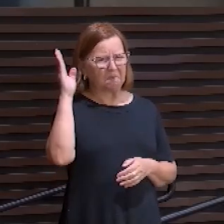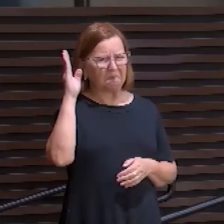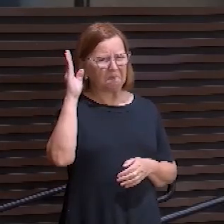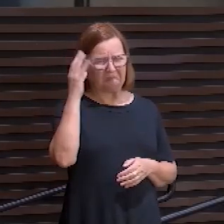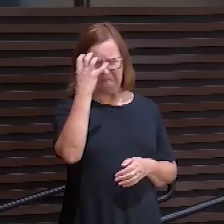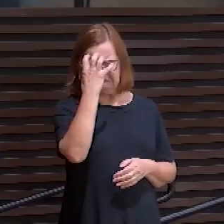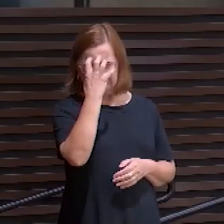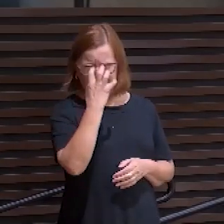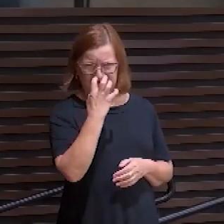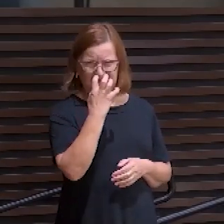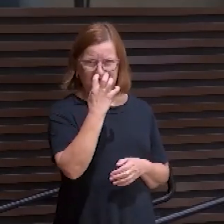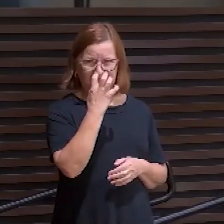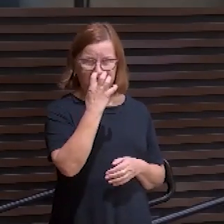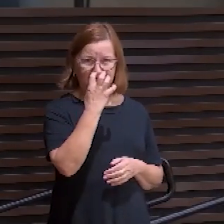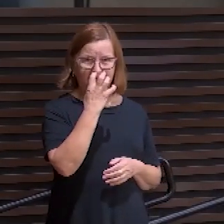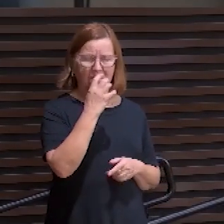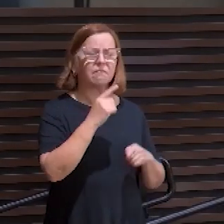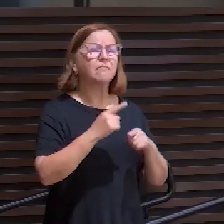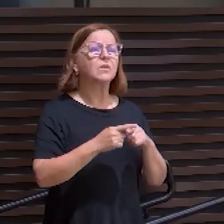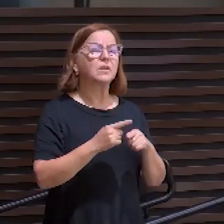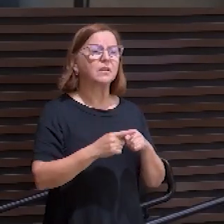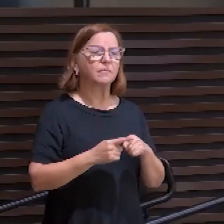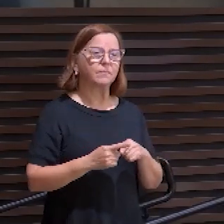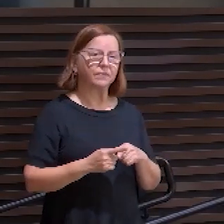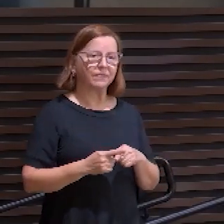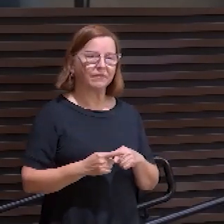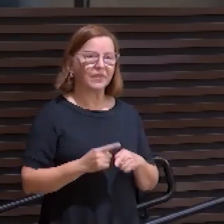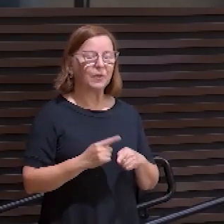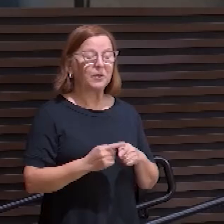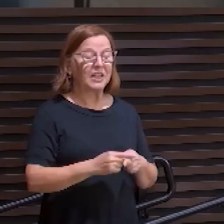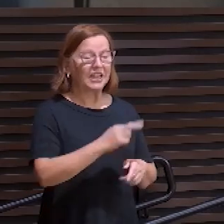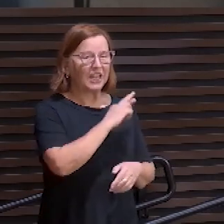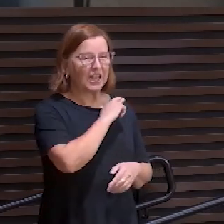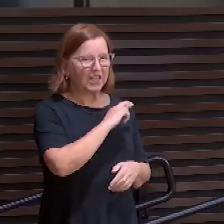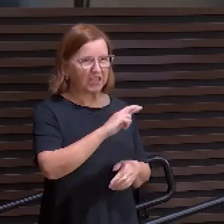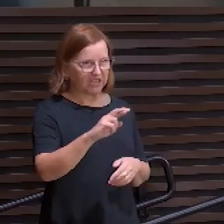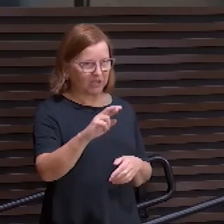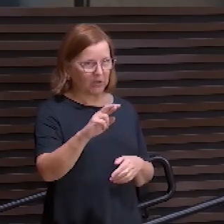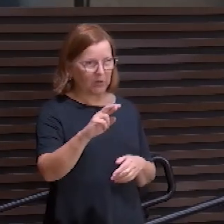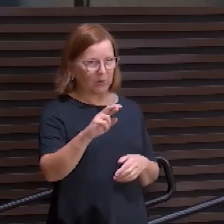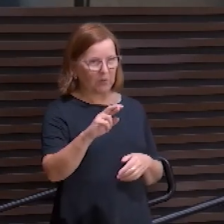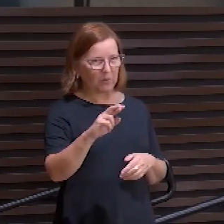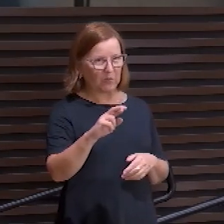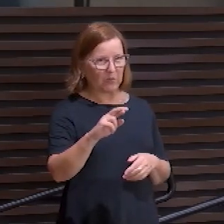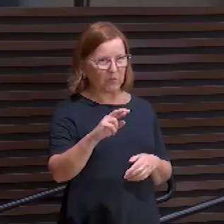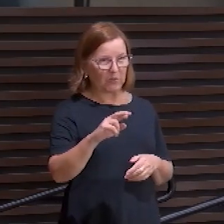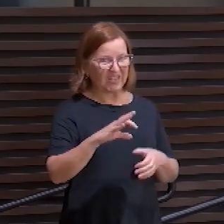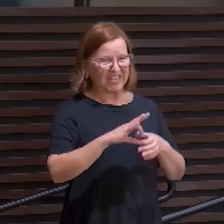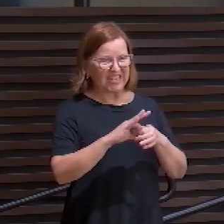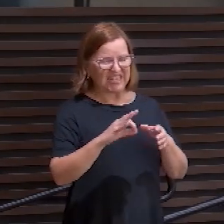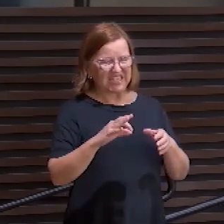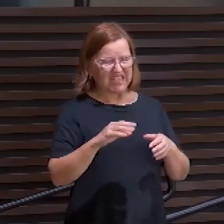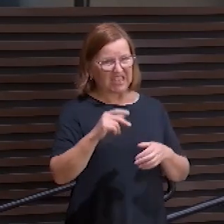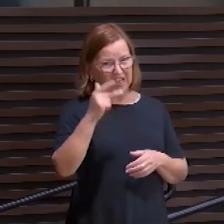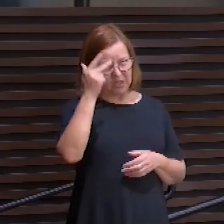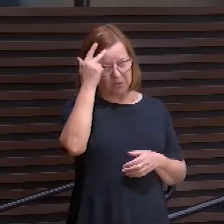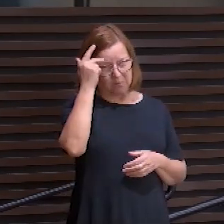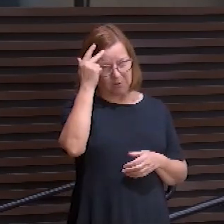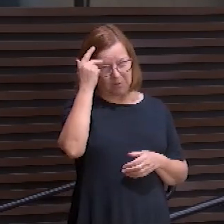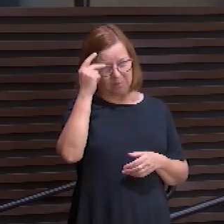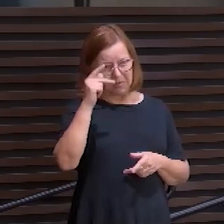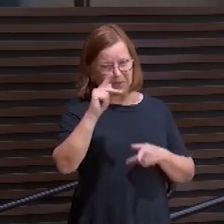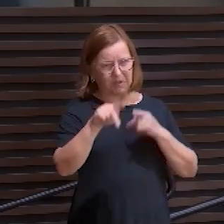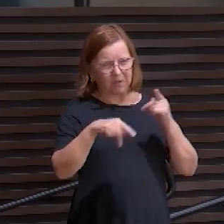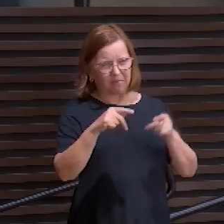mal-humorado? Por quê? Porque a religião deixa normalmente as pessoas com esse mau